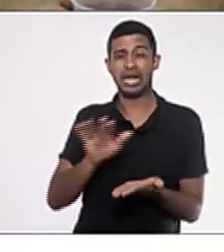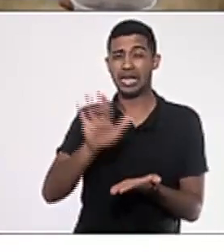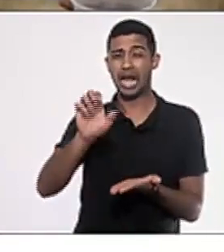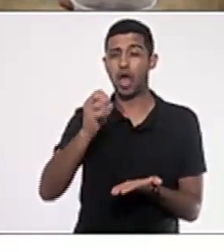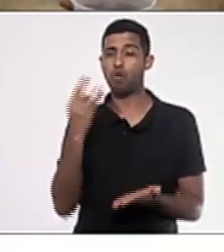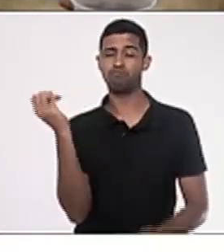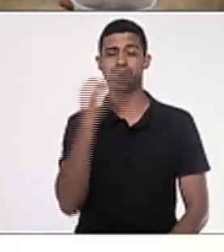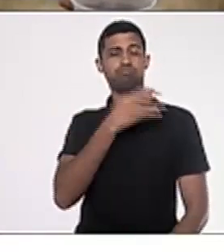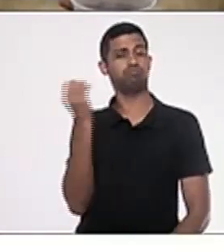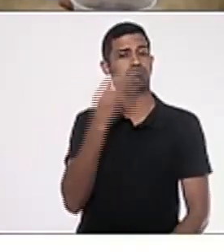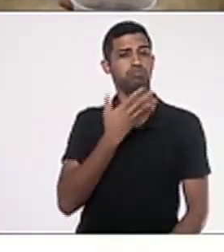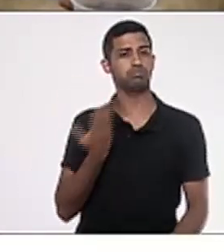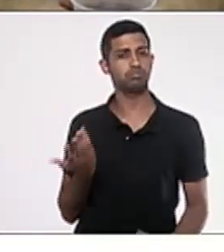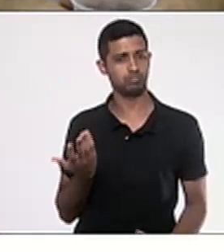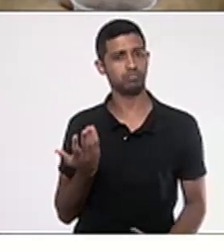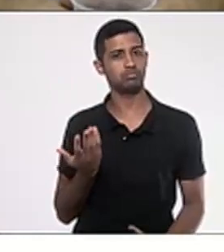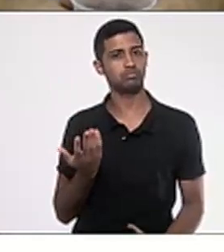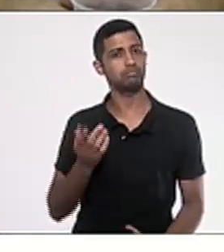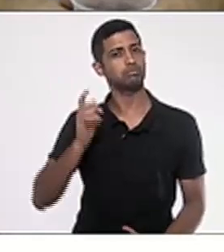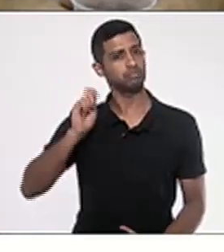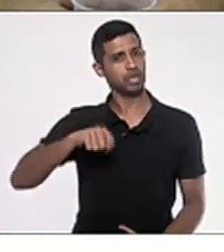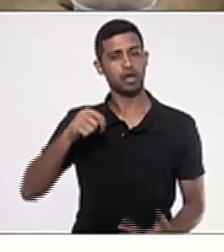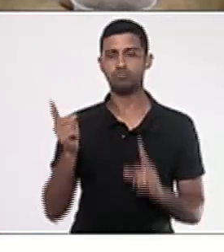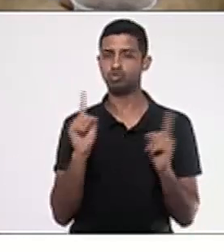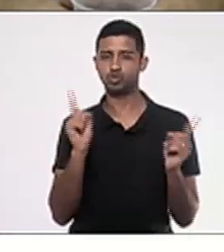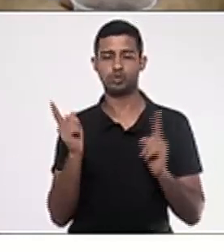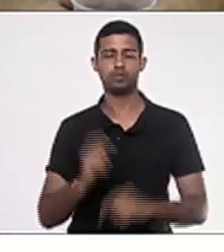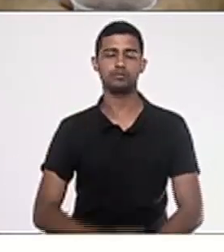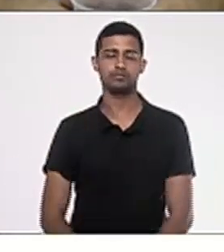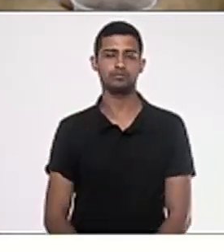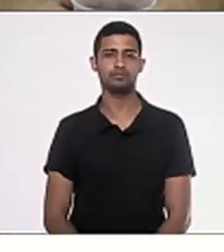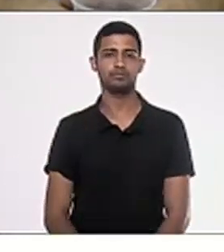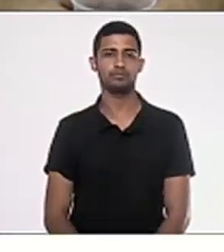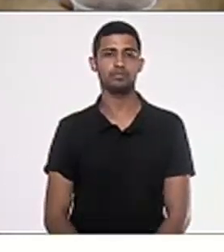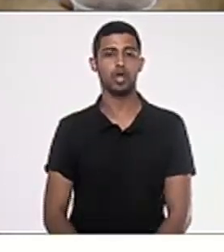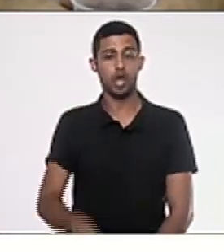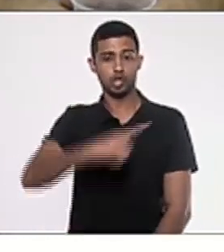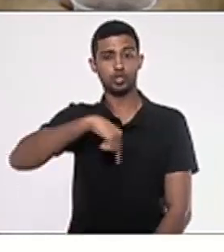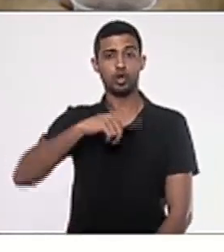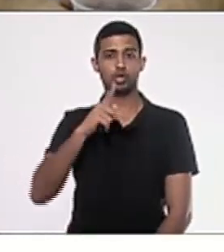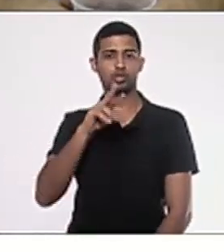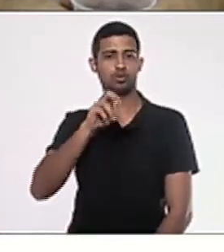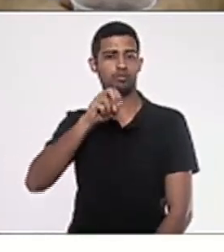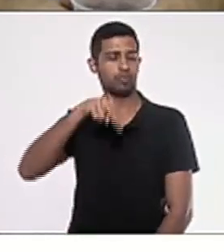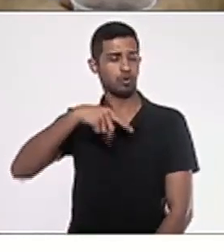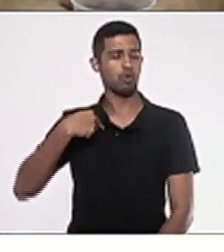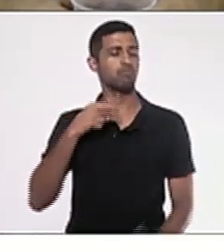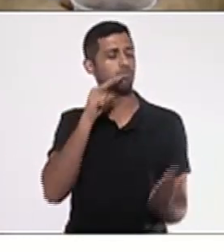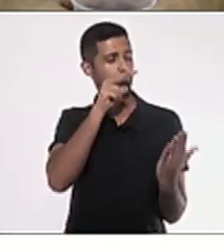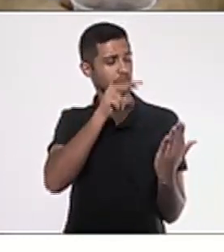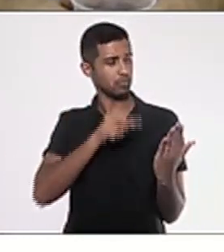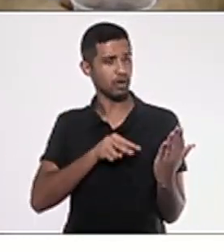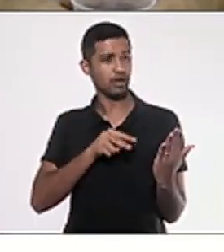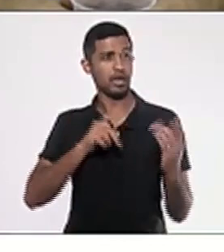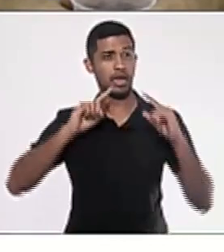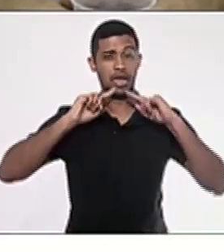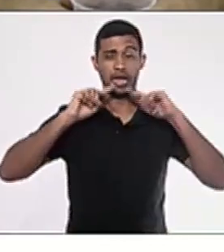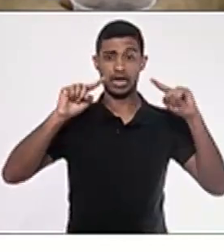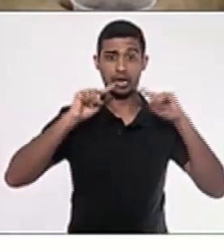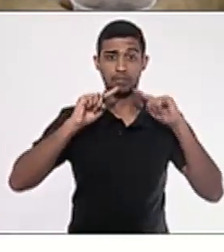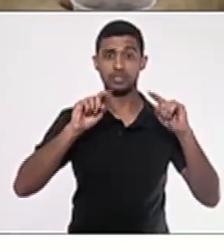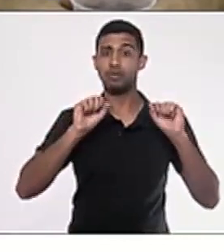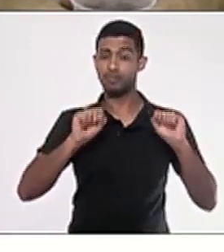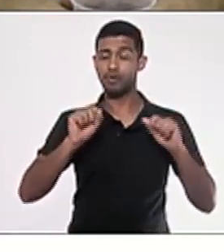abusiva. E aí a gente pode classificar das duas formas. No entendimento do PROCON, ambas as reclamações elas podem partir, sim,